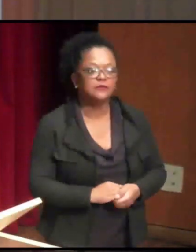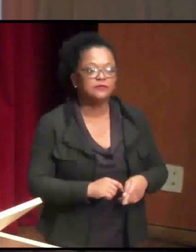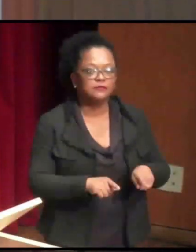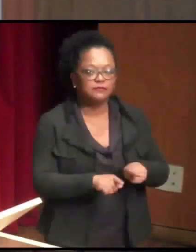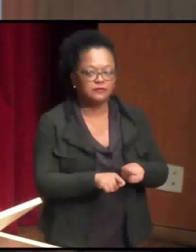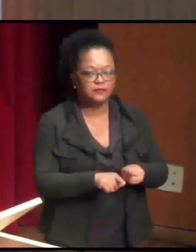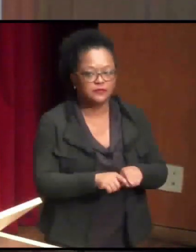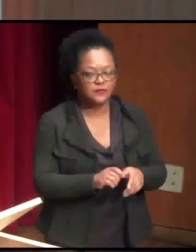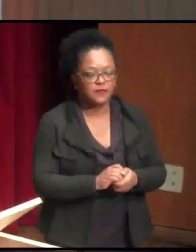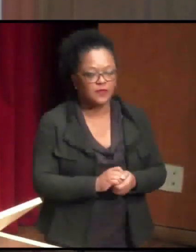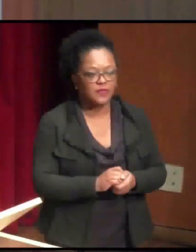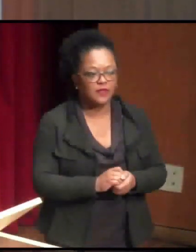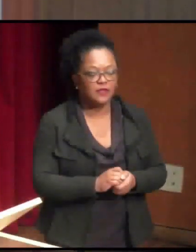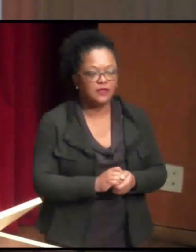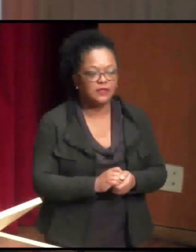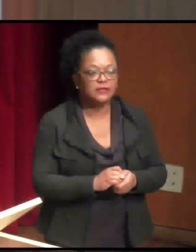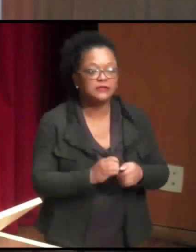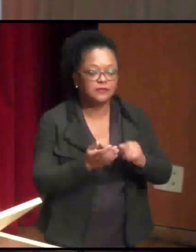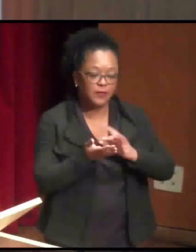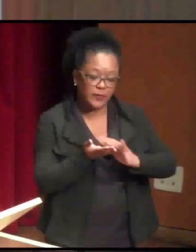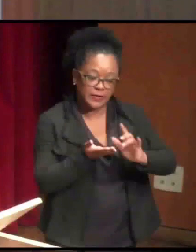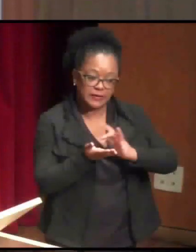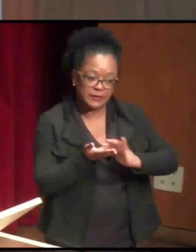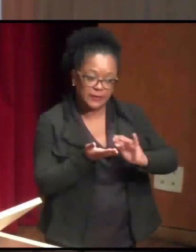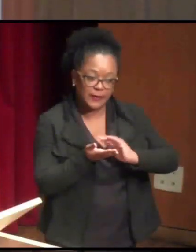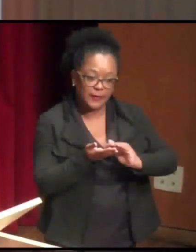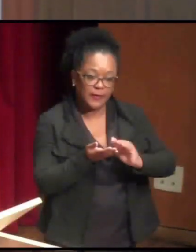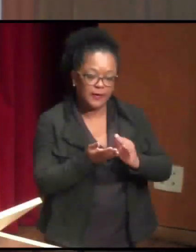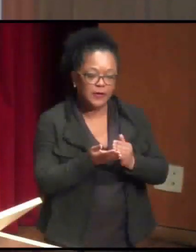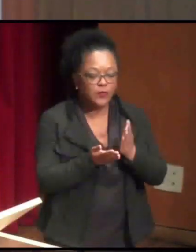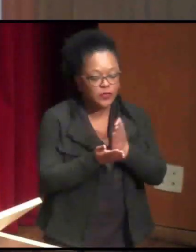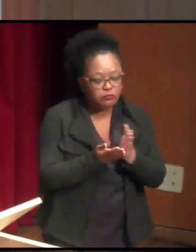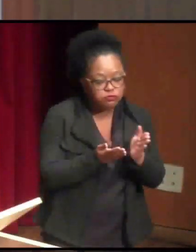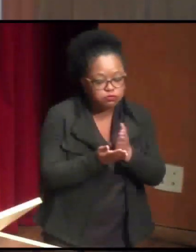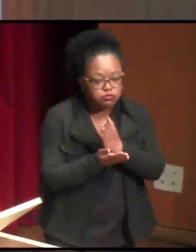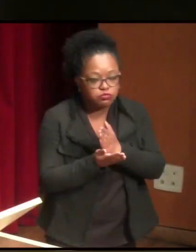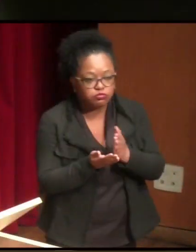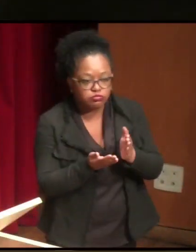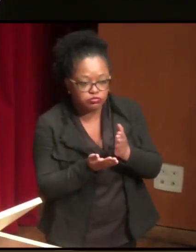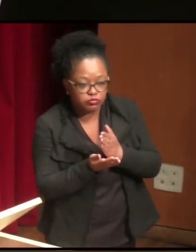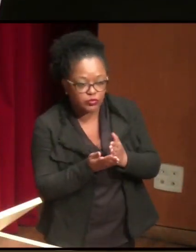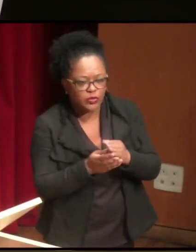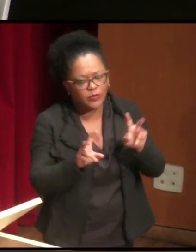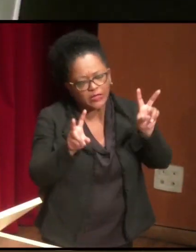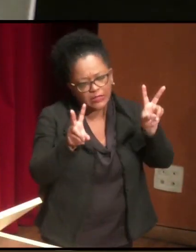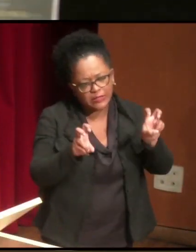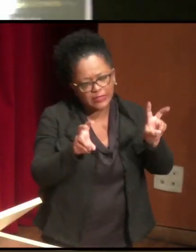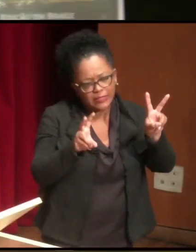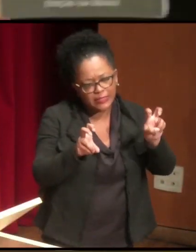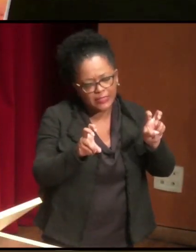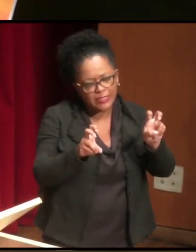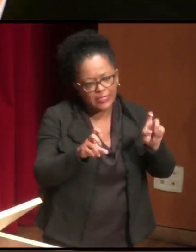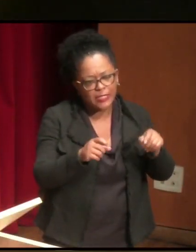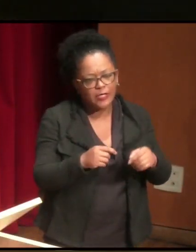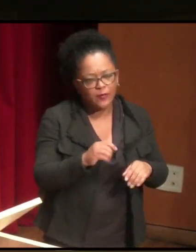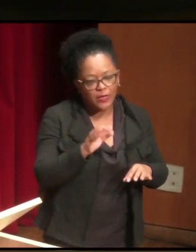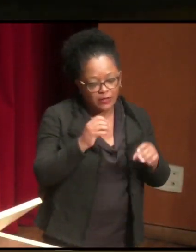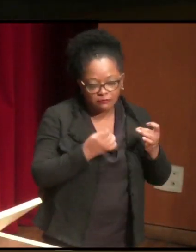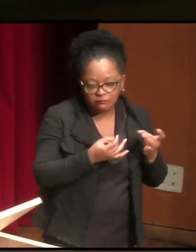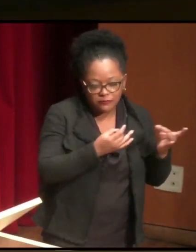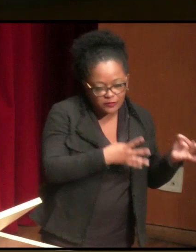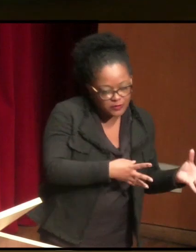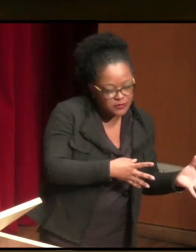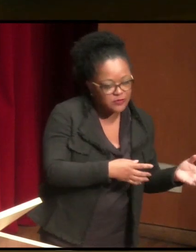aqui porções bíblicas em Braille. Então, nós temos Razão para não Desistir, nós temos